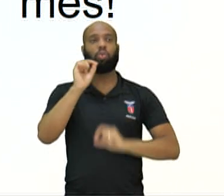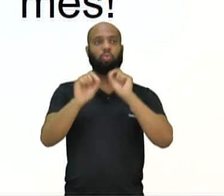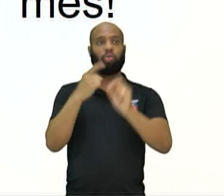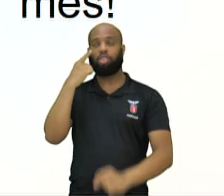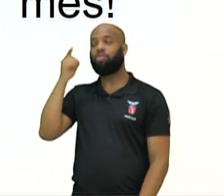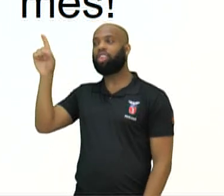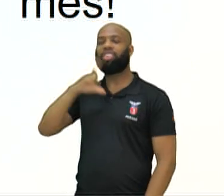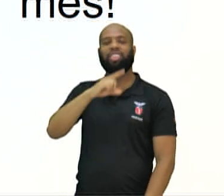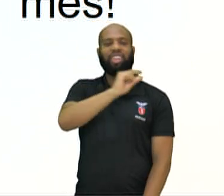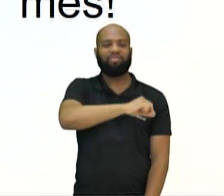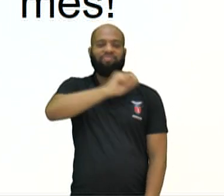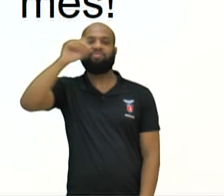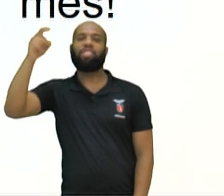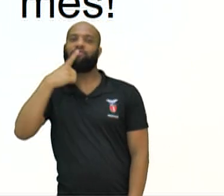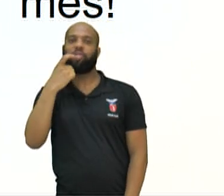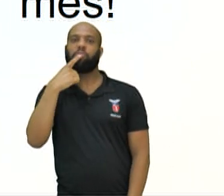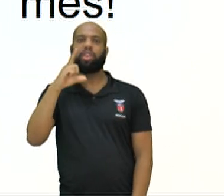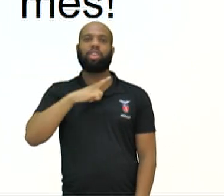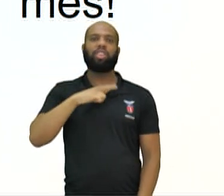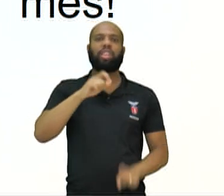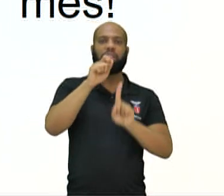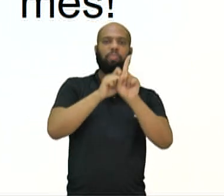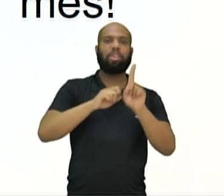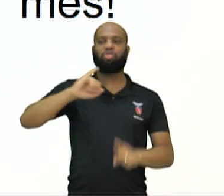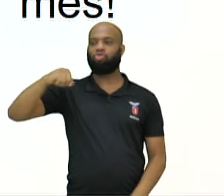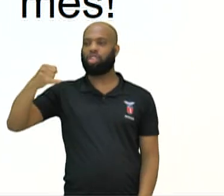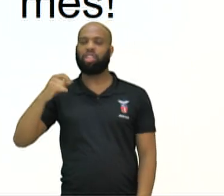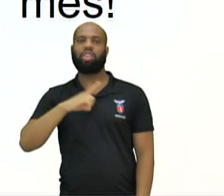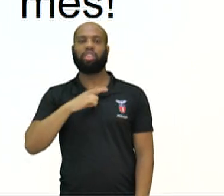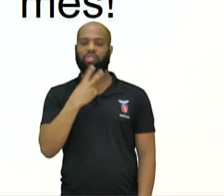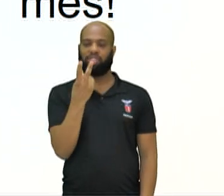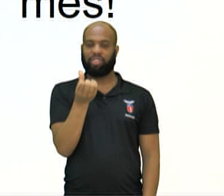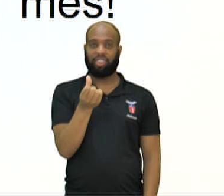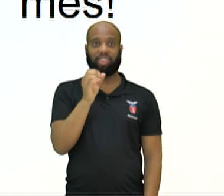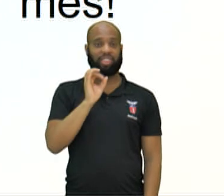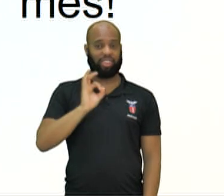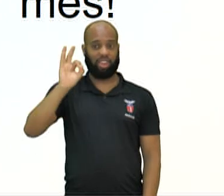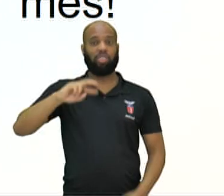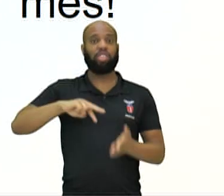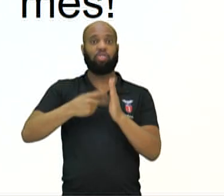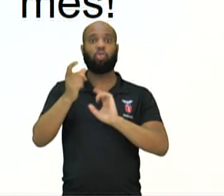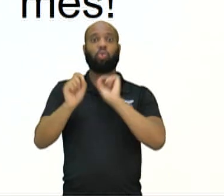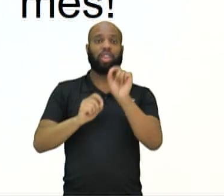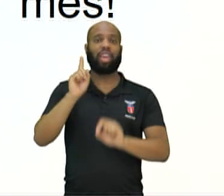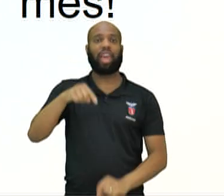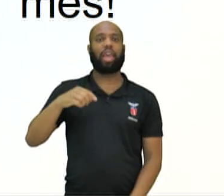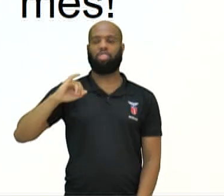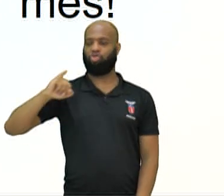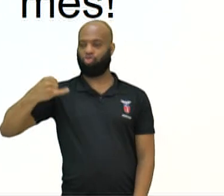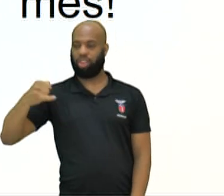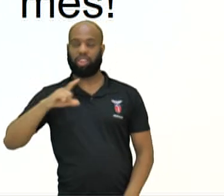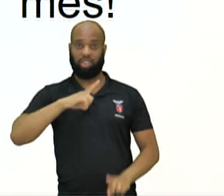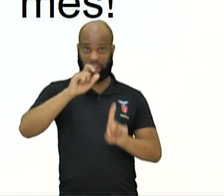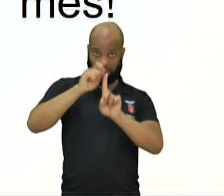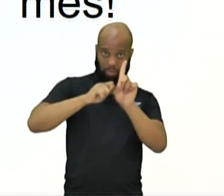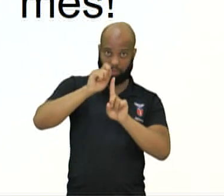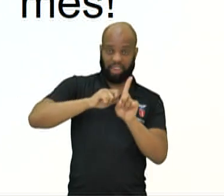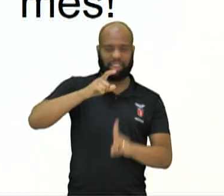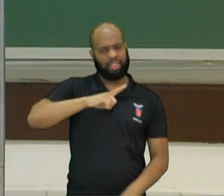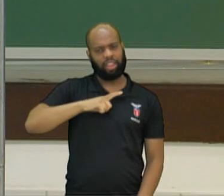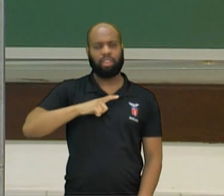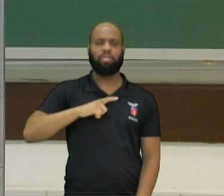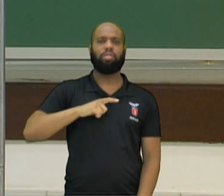mês de janeiro, 26 graus, quer dizer que no mês de janeiro nós tivemos a temperatura média de